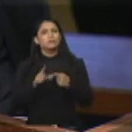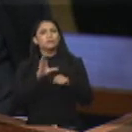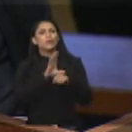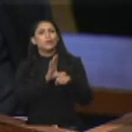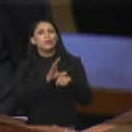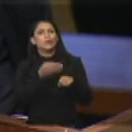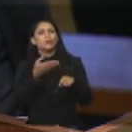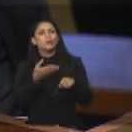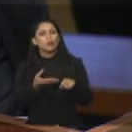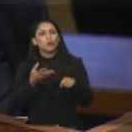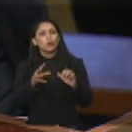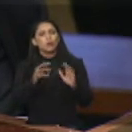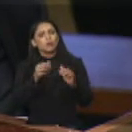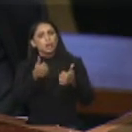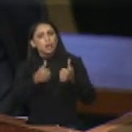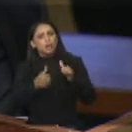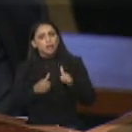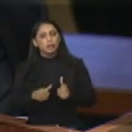que compõe